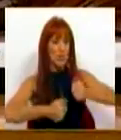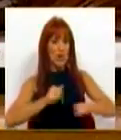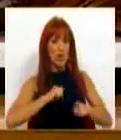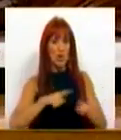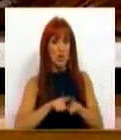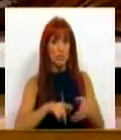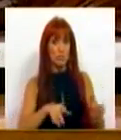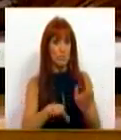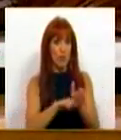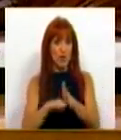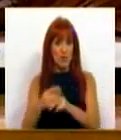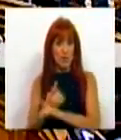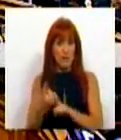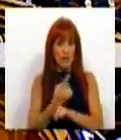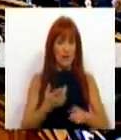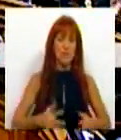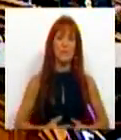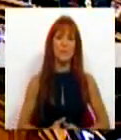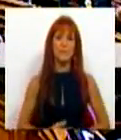nossos portos.